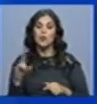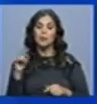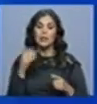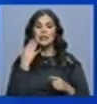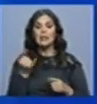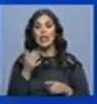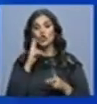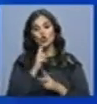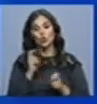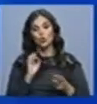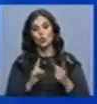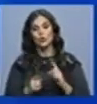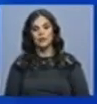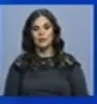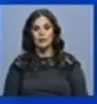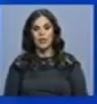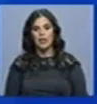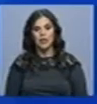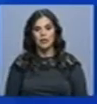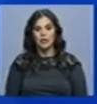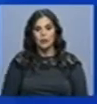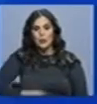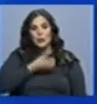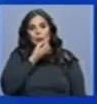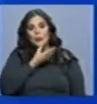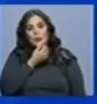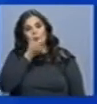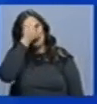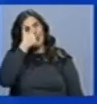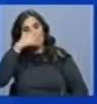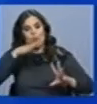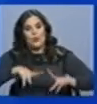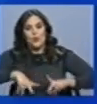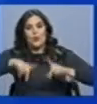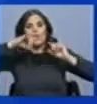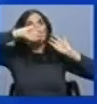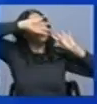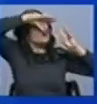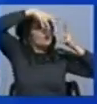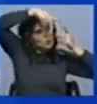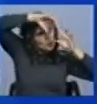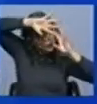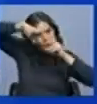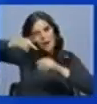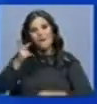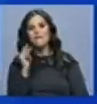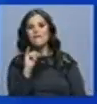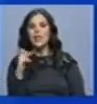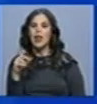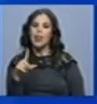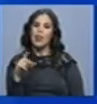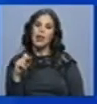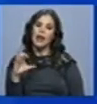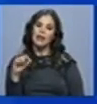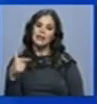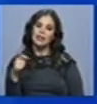tentado descrever a história de evolução da nossa própria galáxia, da Via Láctea. E é uma grande, grande